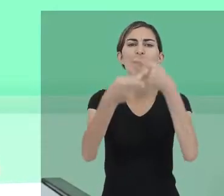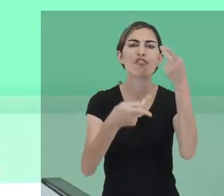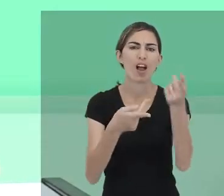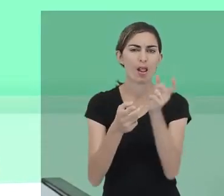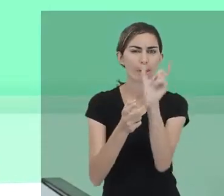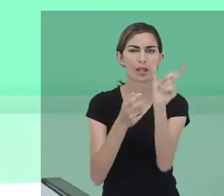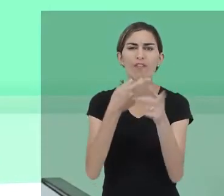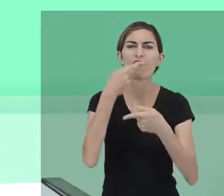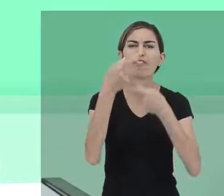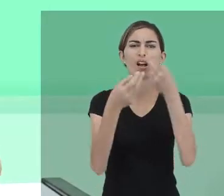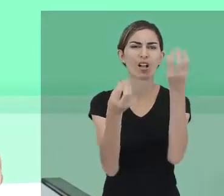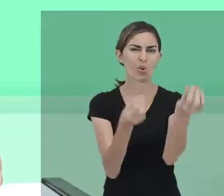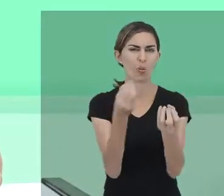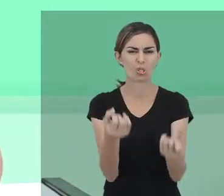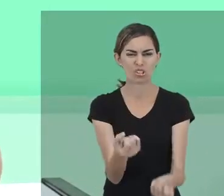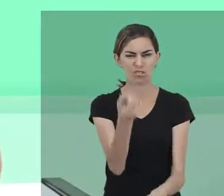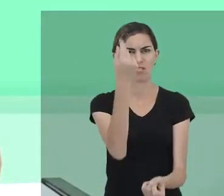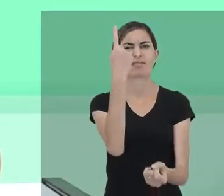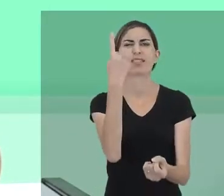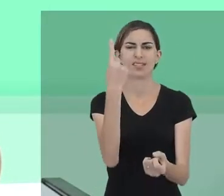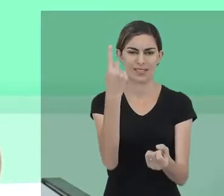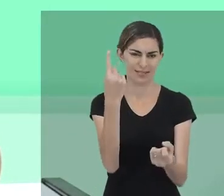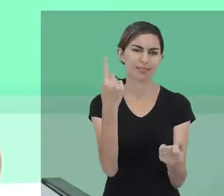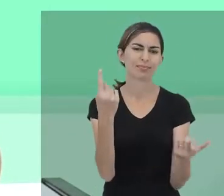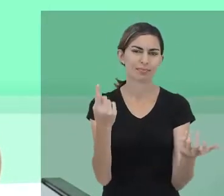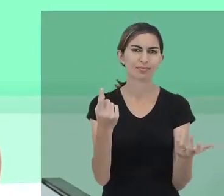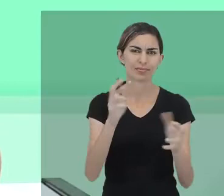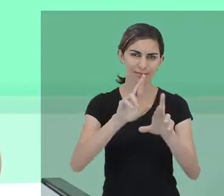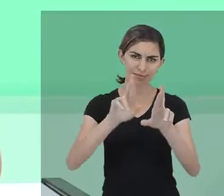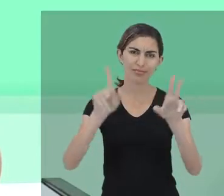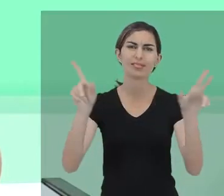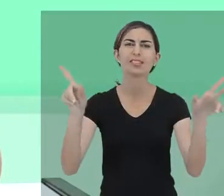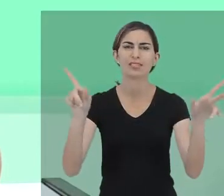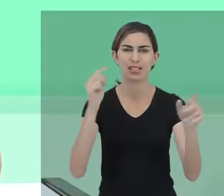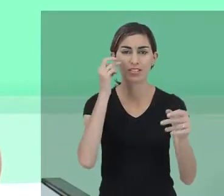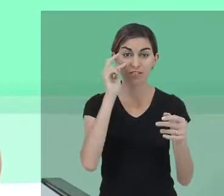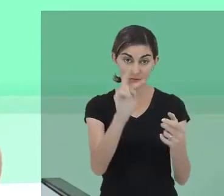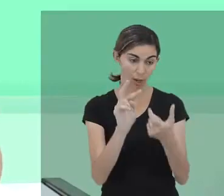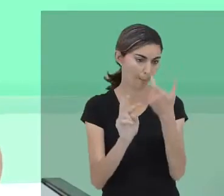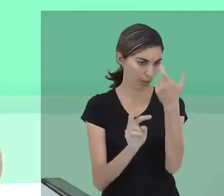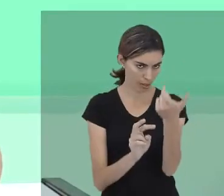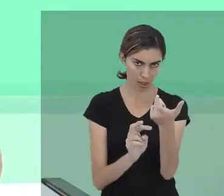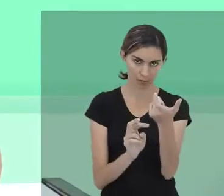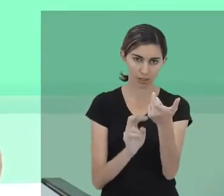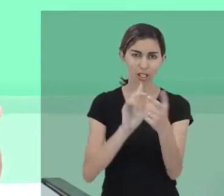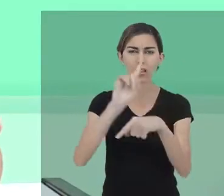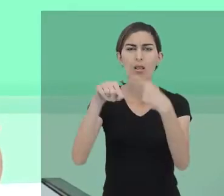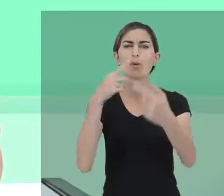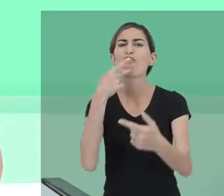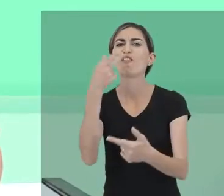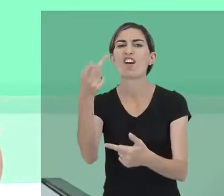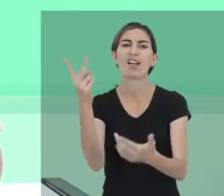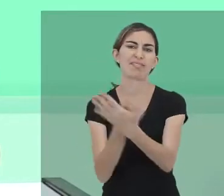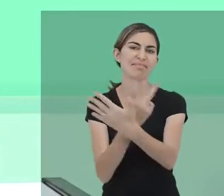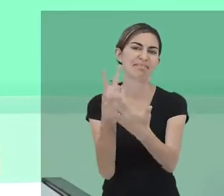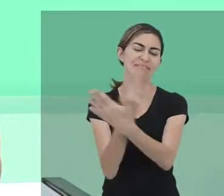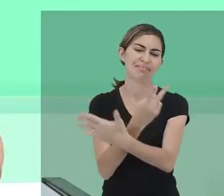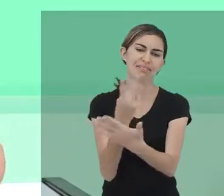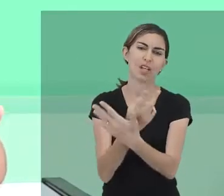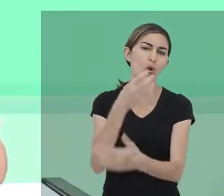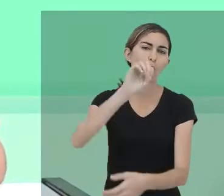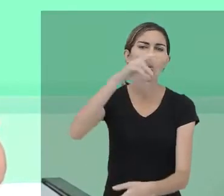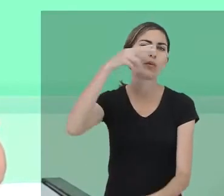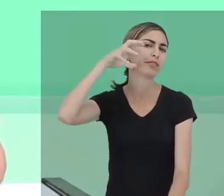pronúncia correta. Porque é muito estranho, é muito diferente você ver a palavra e pronunciar errado, ou